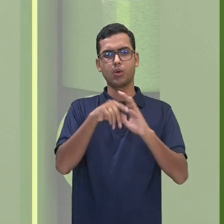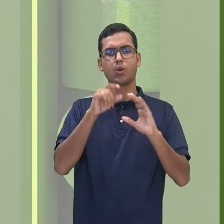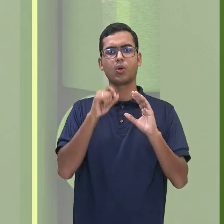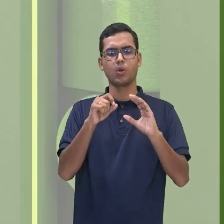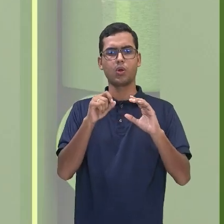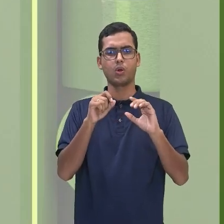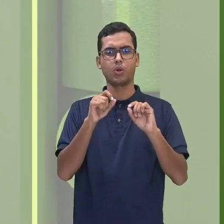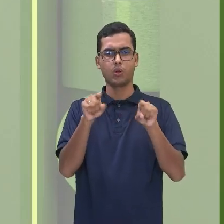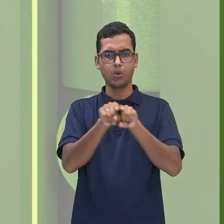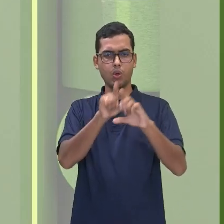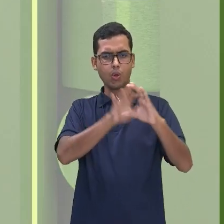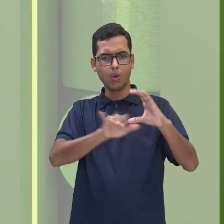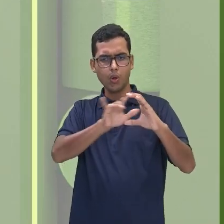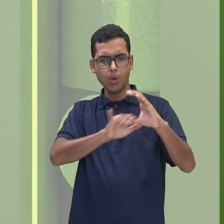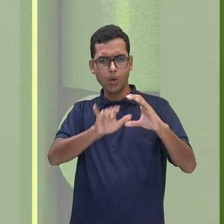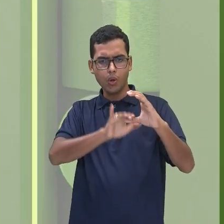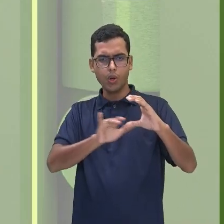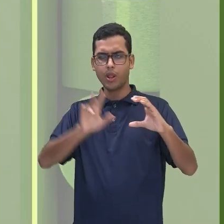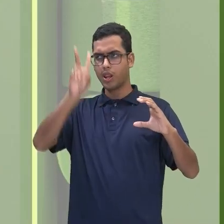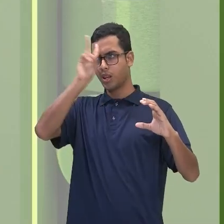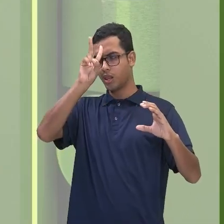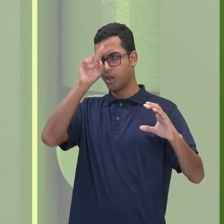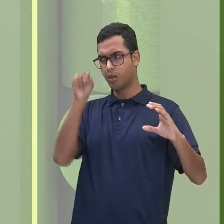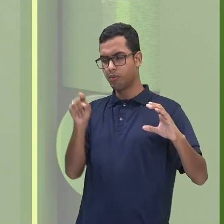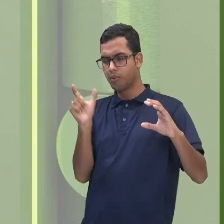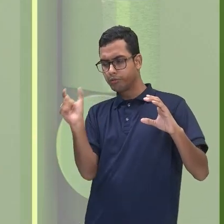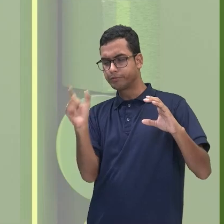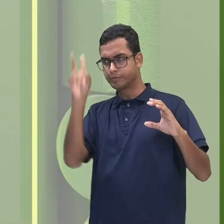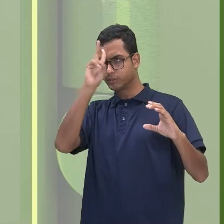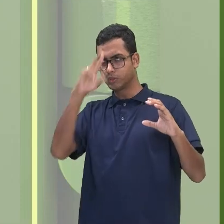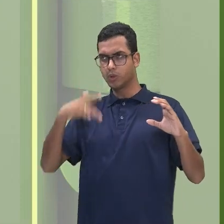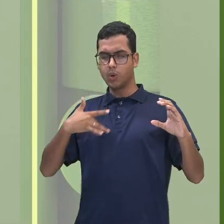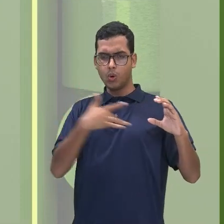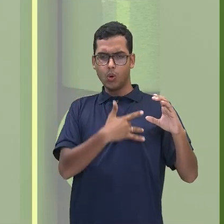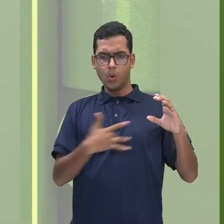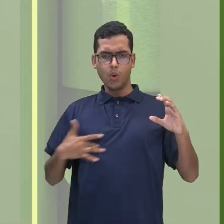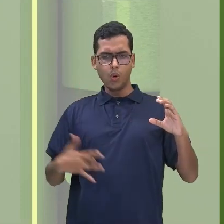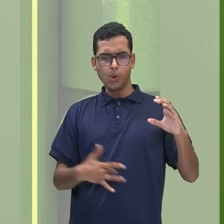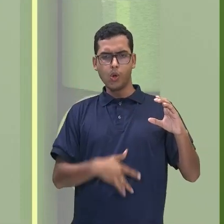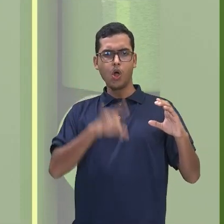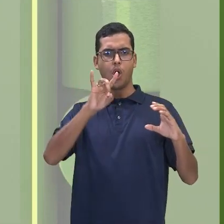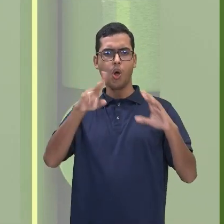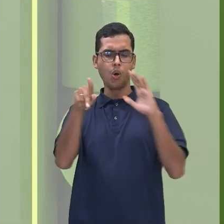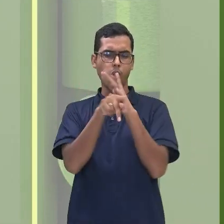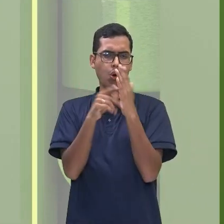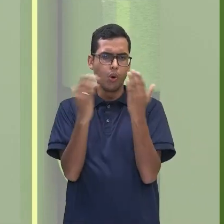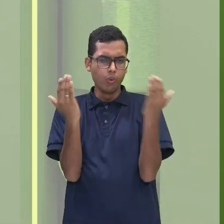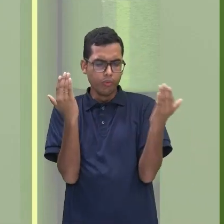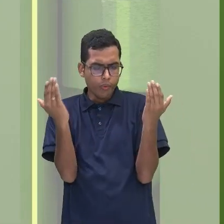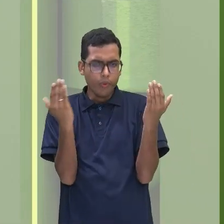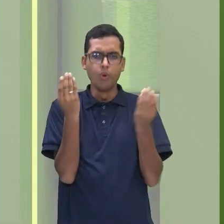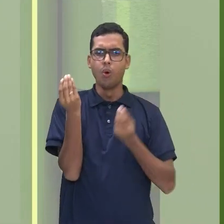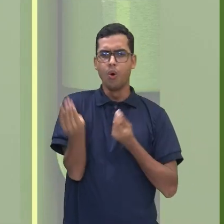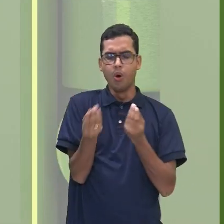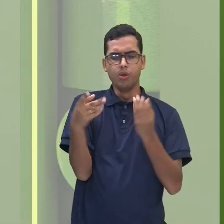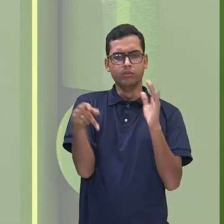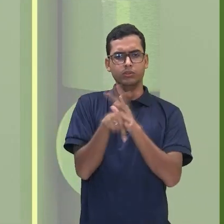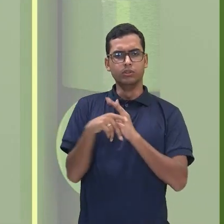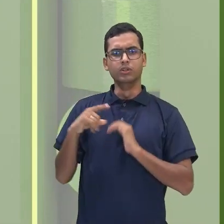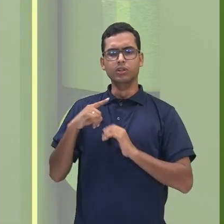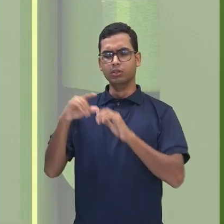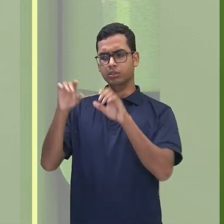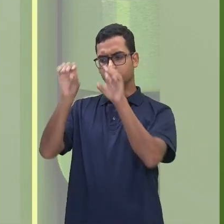Lembram órgãos, né? A palavra organela lembra órgãos. Isso é para fazer uma analogia de que essas organelas,